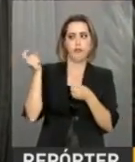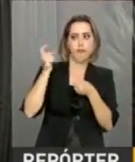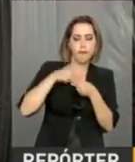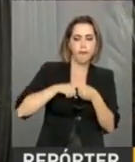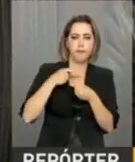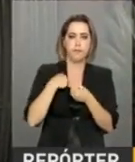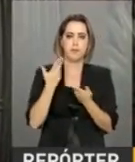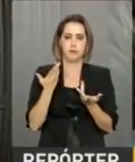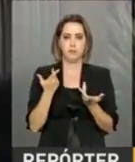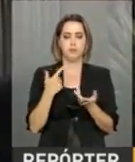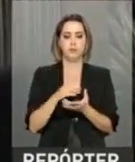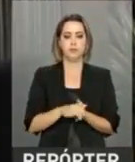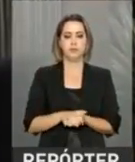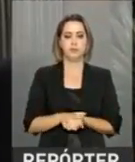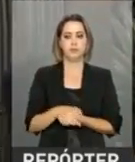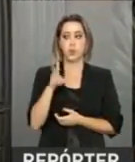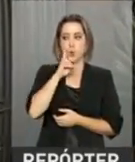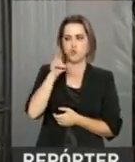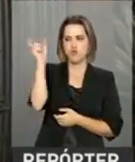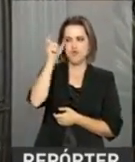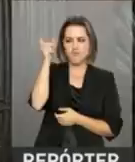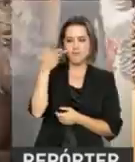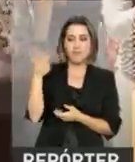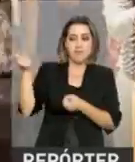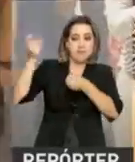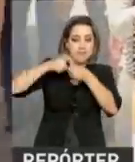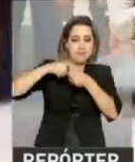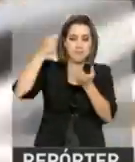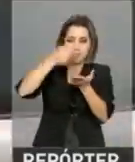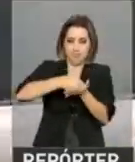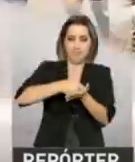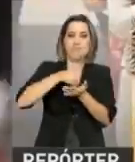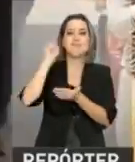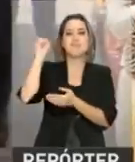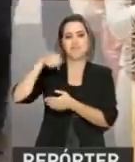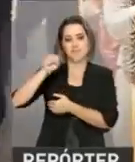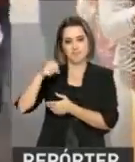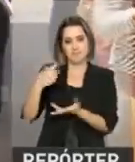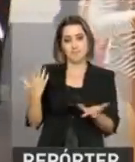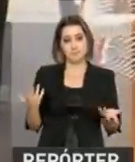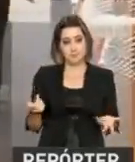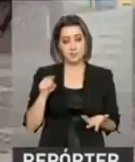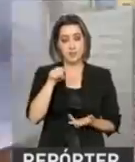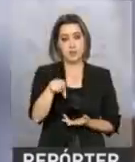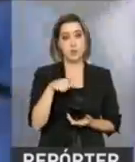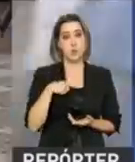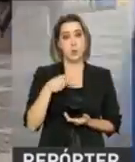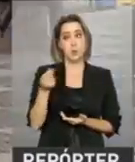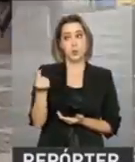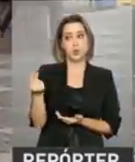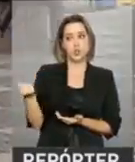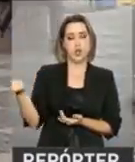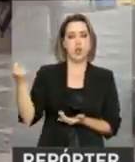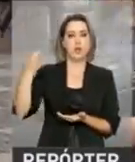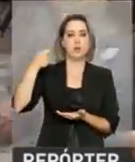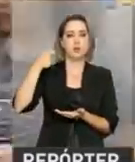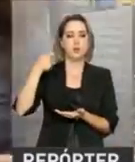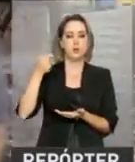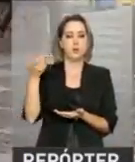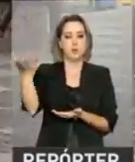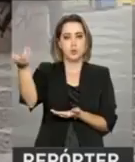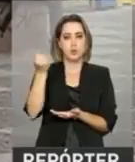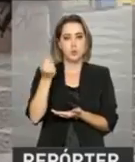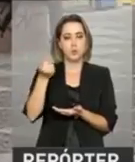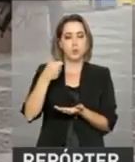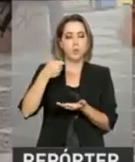época que eu recebi. Está de olho na restituição, então? Com certeza. O dinheiro da restituição do imposto de renda é bem-vindo para ajudar nas contas de casa